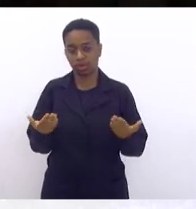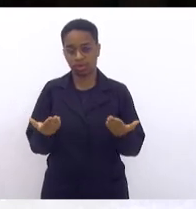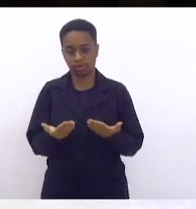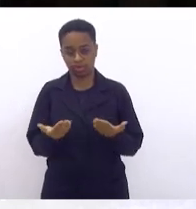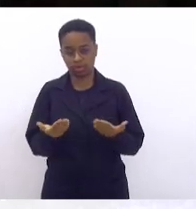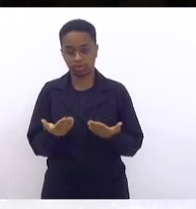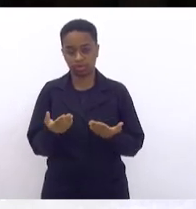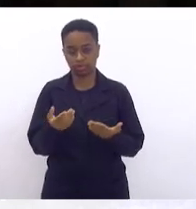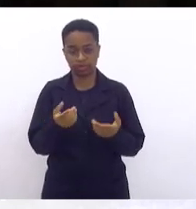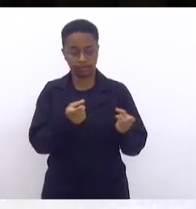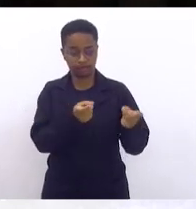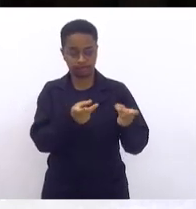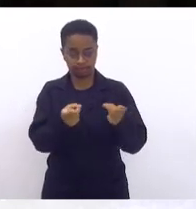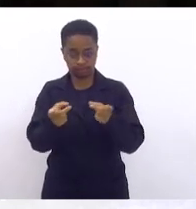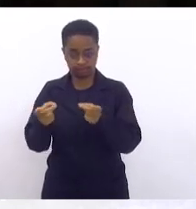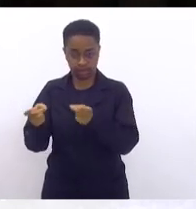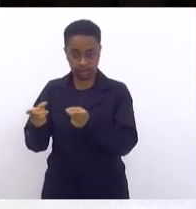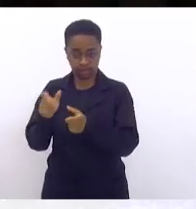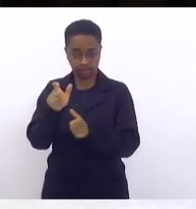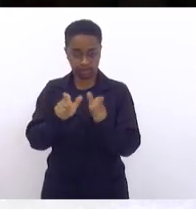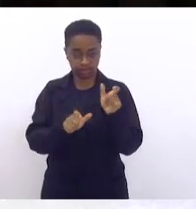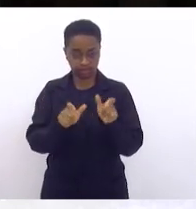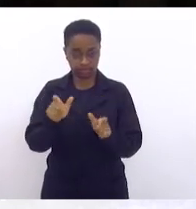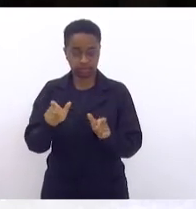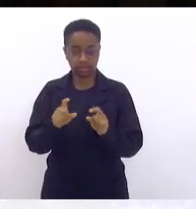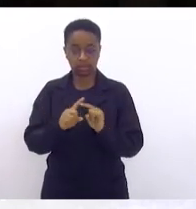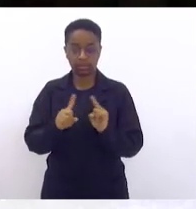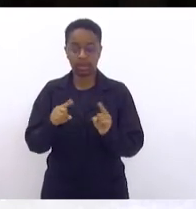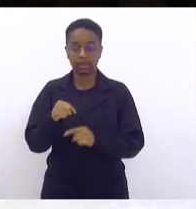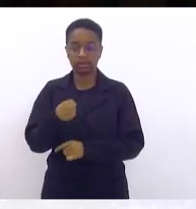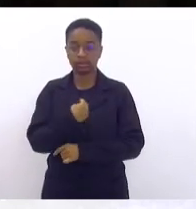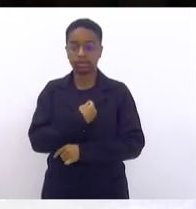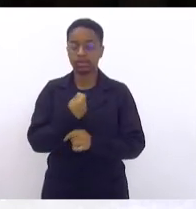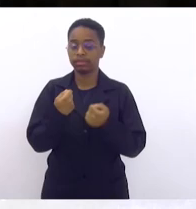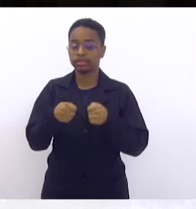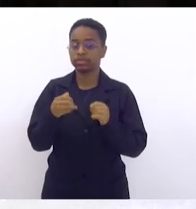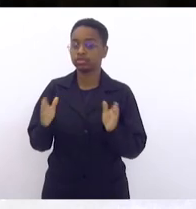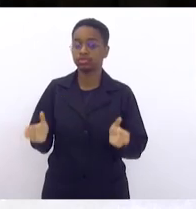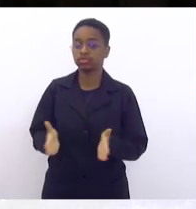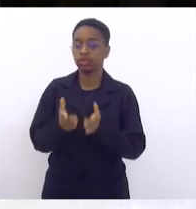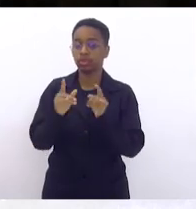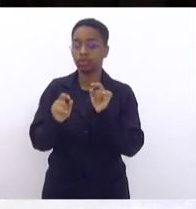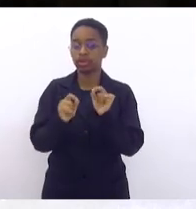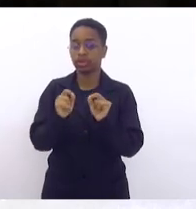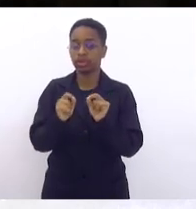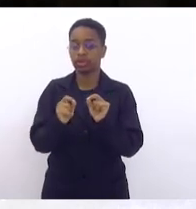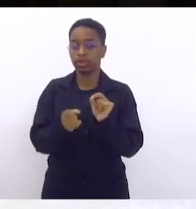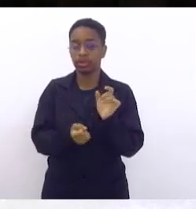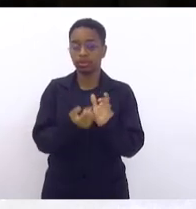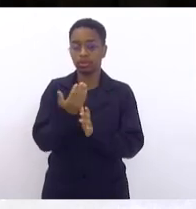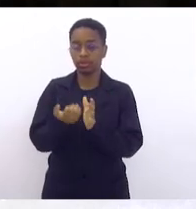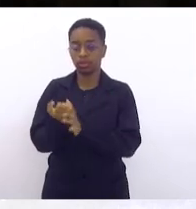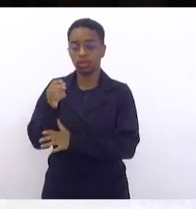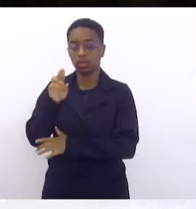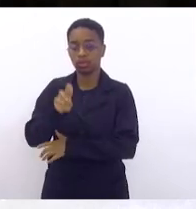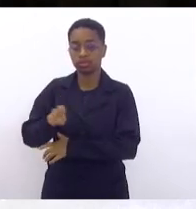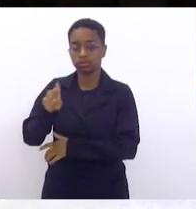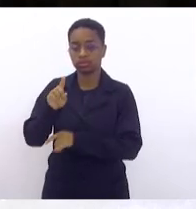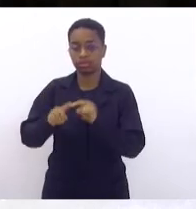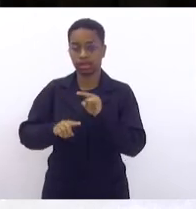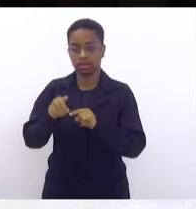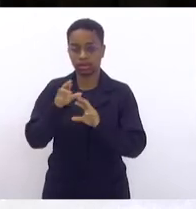vendida para o consumidor a gente deveria estar estimulando que ela estivesse sendo produzida com matéria-prima reciclada